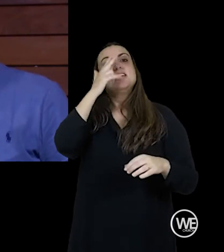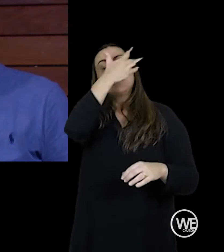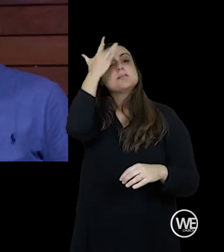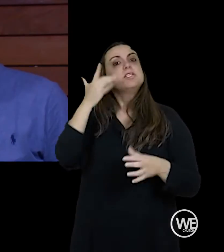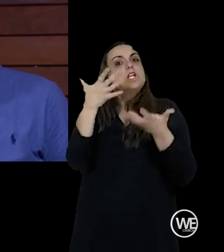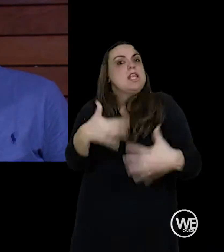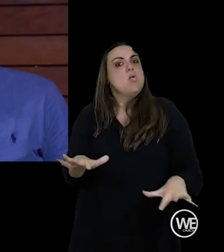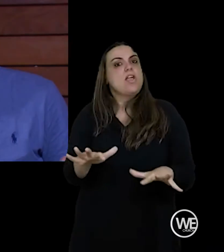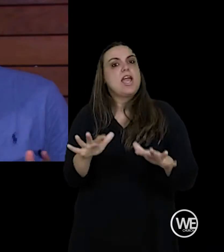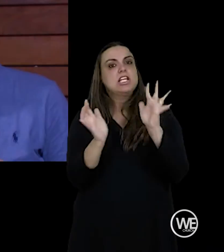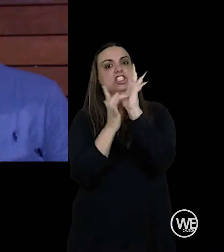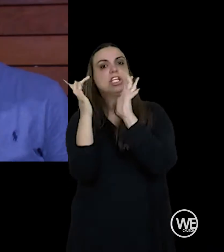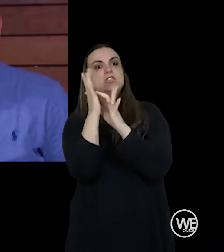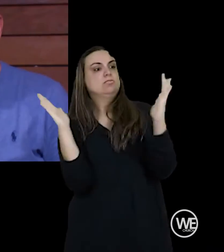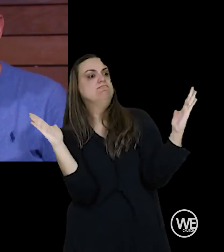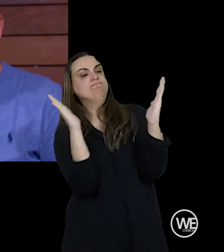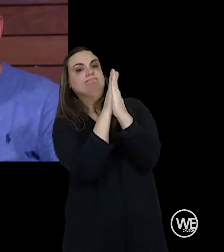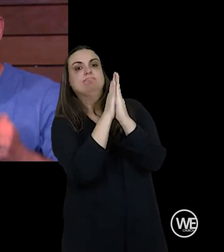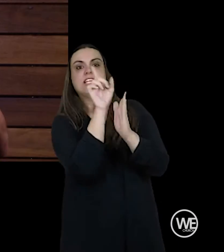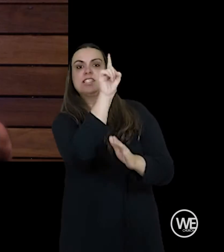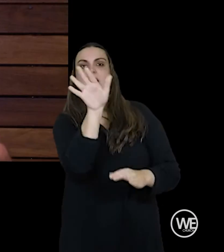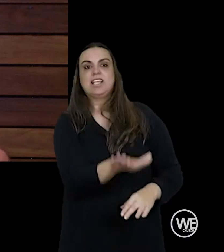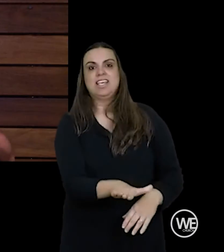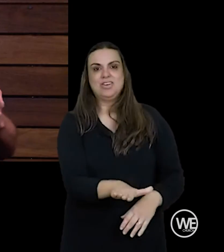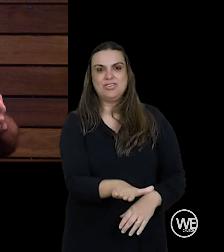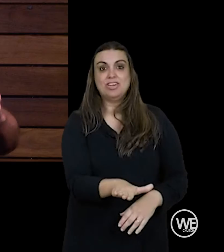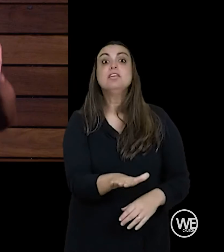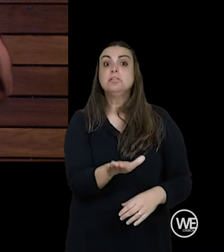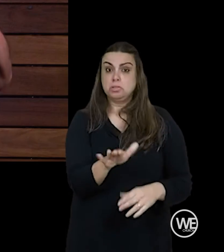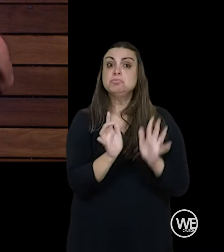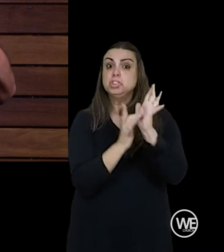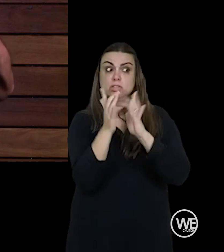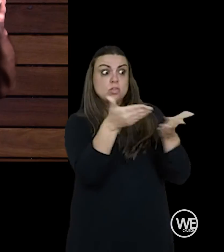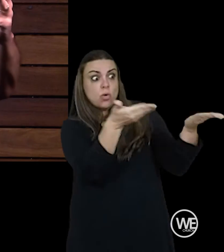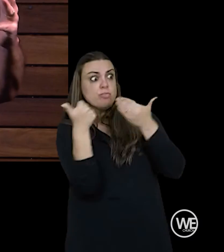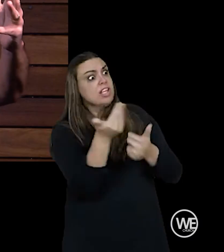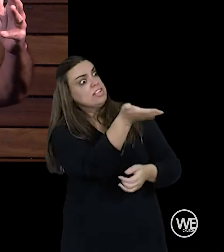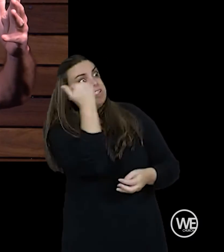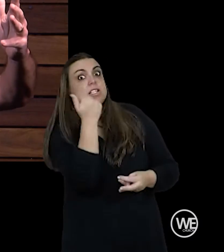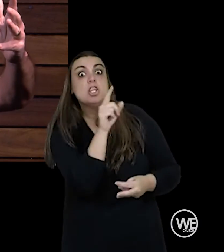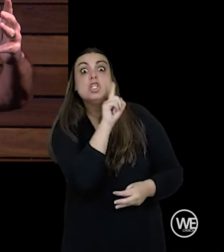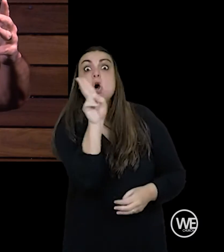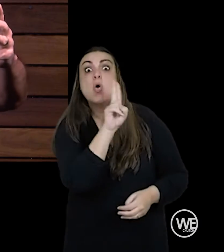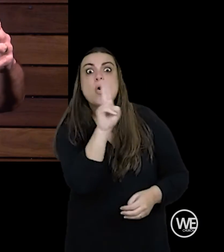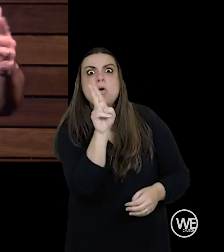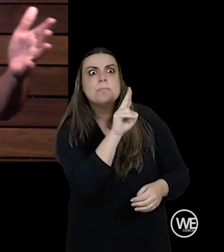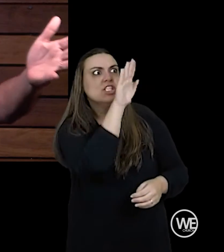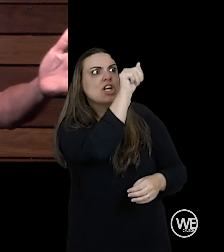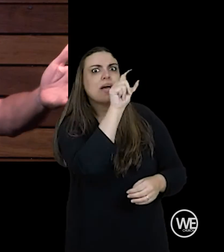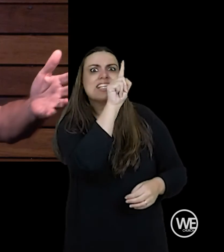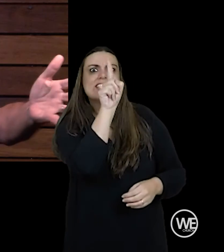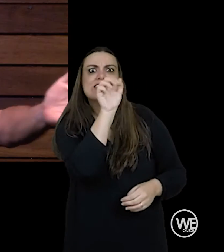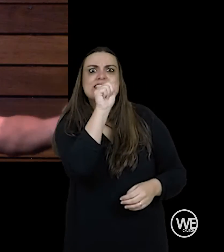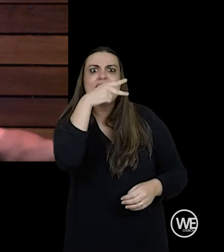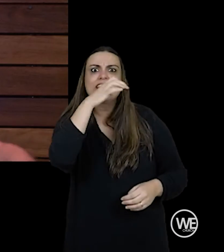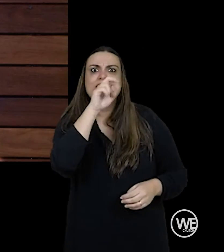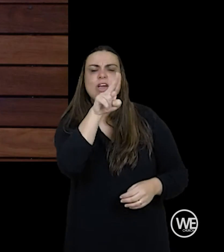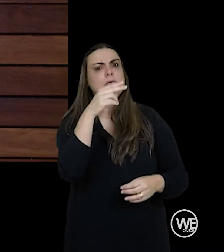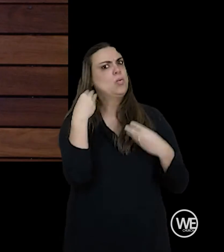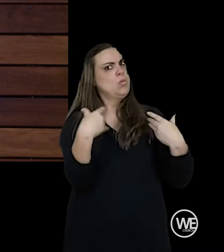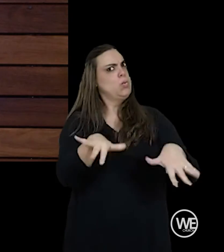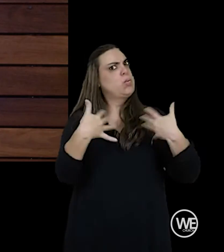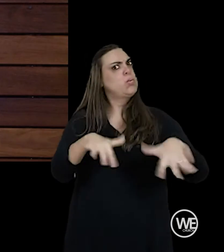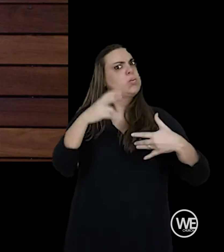casa. Jesus nos surpreende. Então ele convida Zaqueu, chama pelo nome, inclusive, né? A onisciência